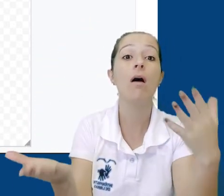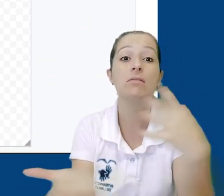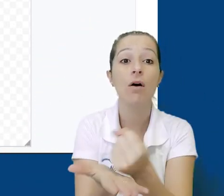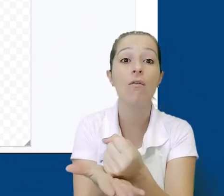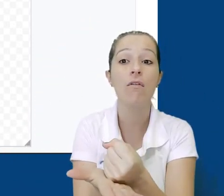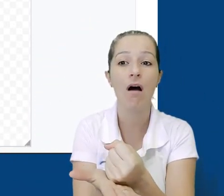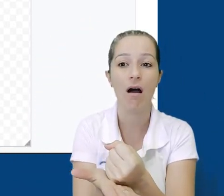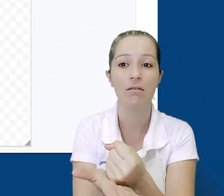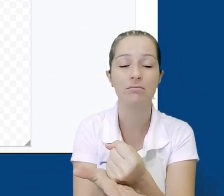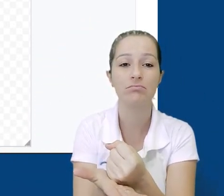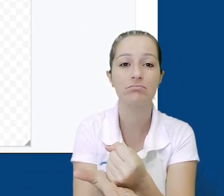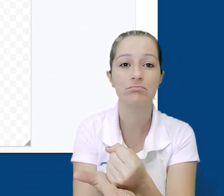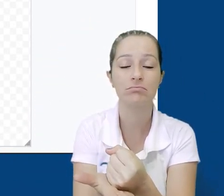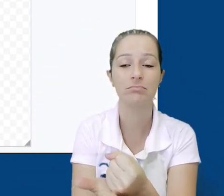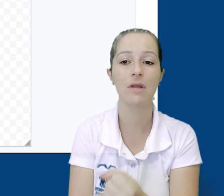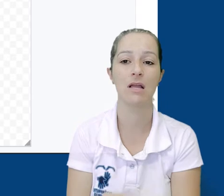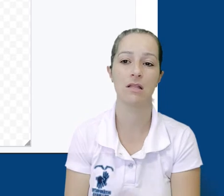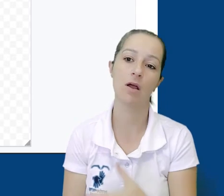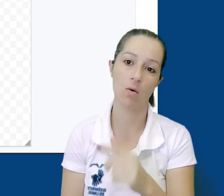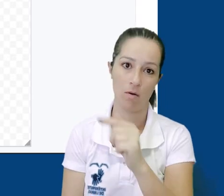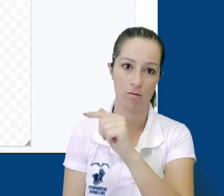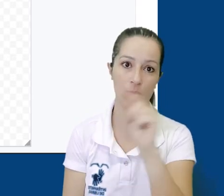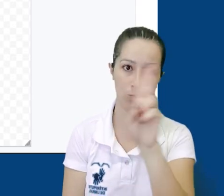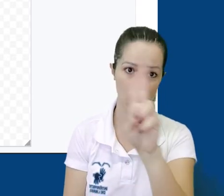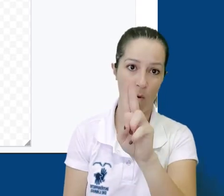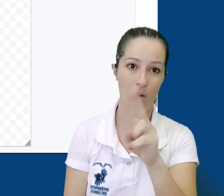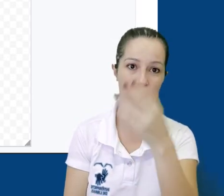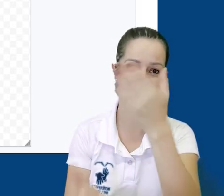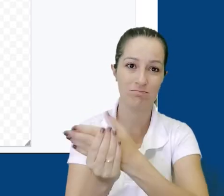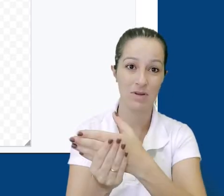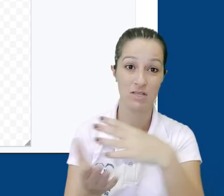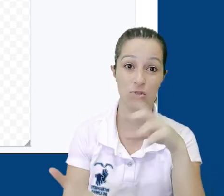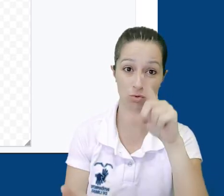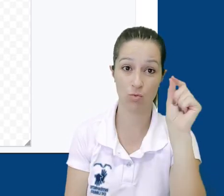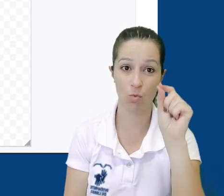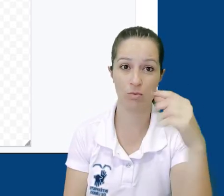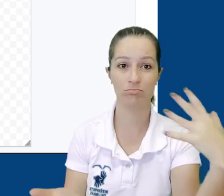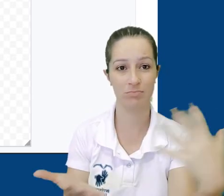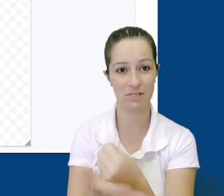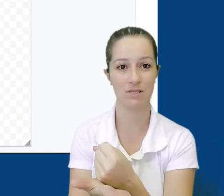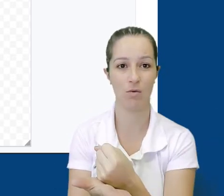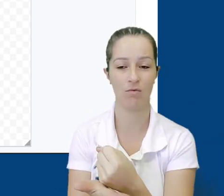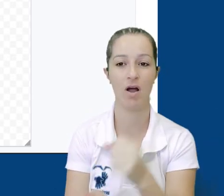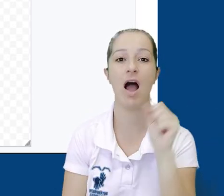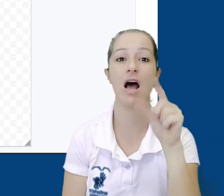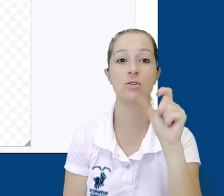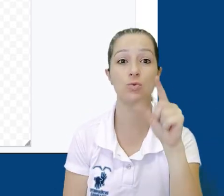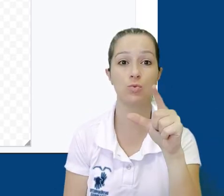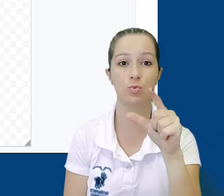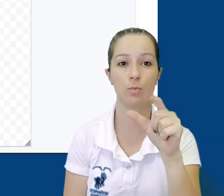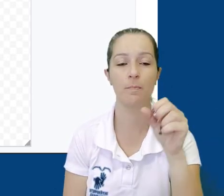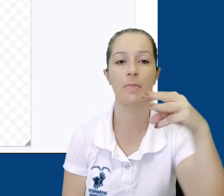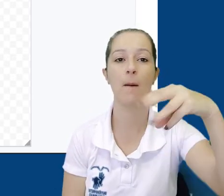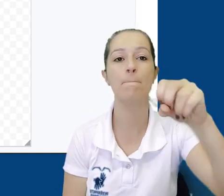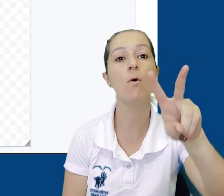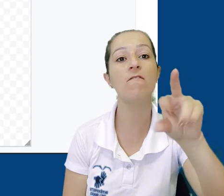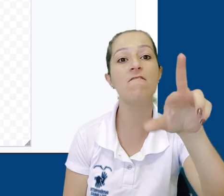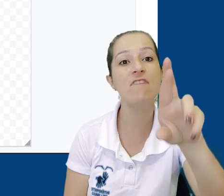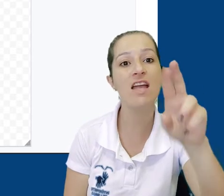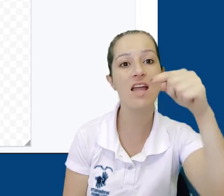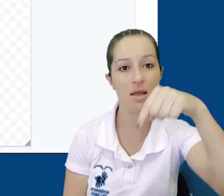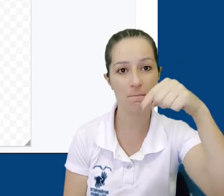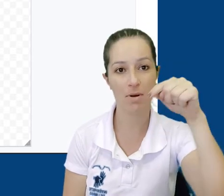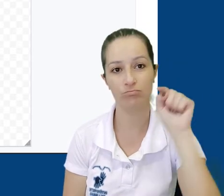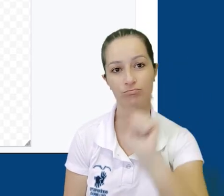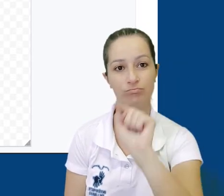salvar o nosso desenho por essa janelinha que se abre escolhemos a pasta que desejam salvar o trabalho e clicamos no botão azul mover